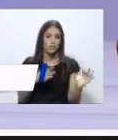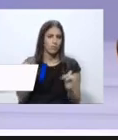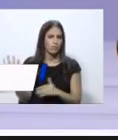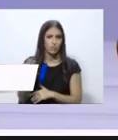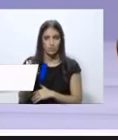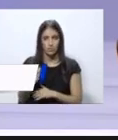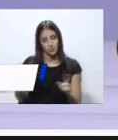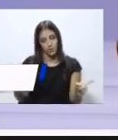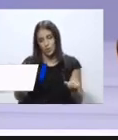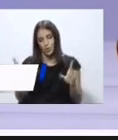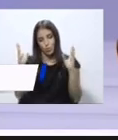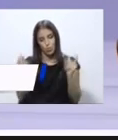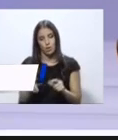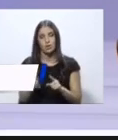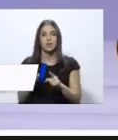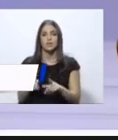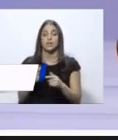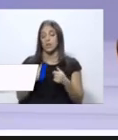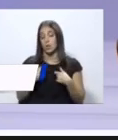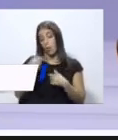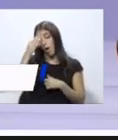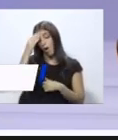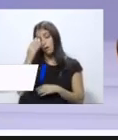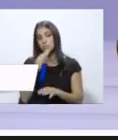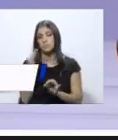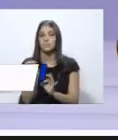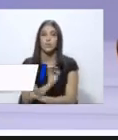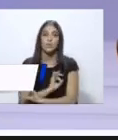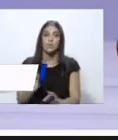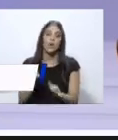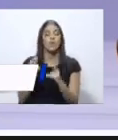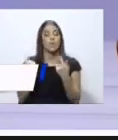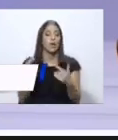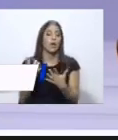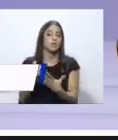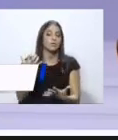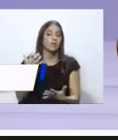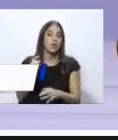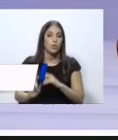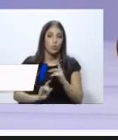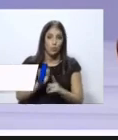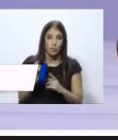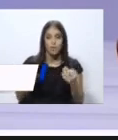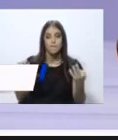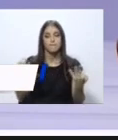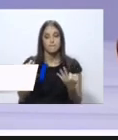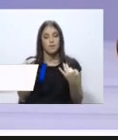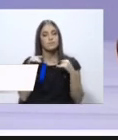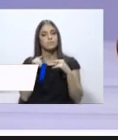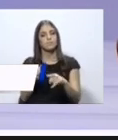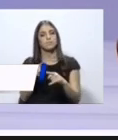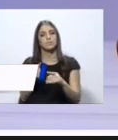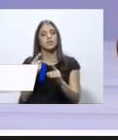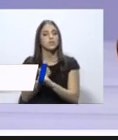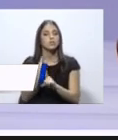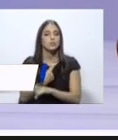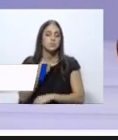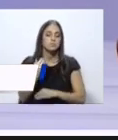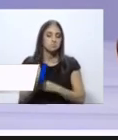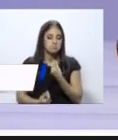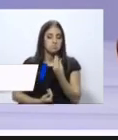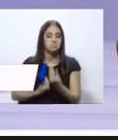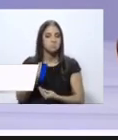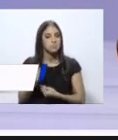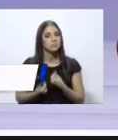para estas contas. Maravilha, fico encantado. É sinal de que as coisas estão efetivamente a ser